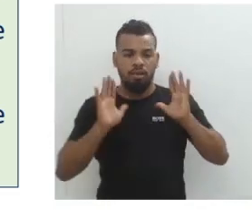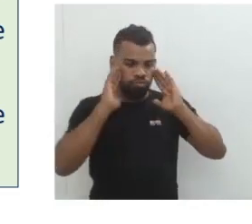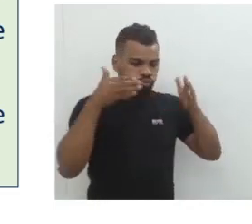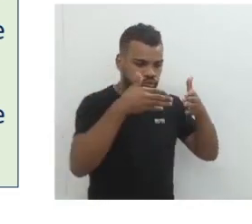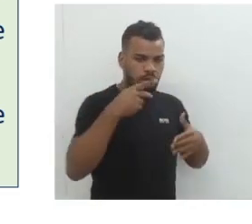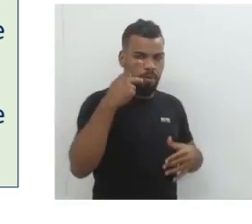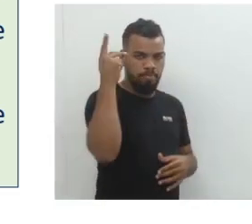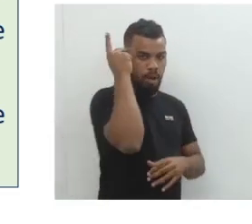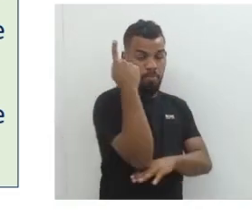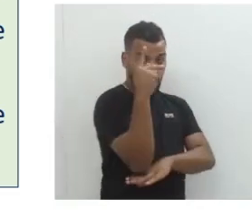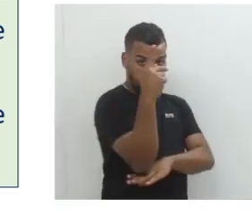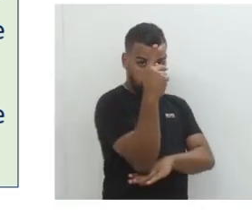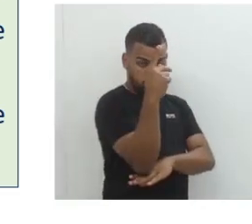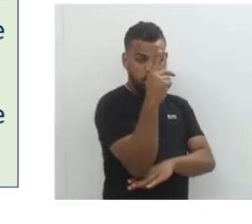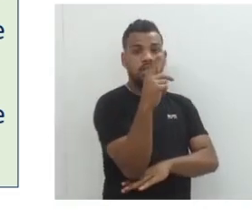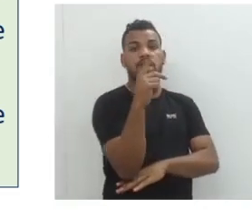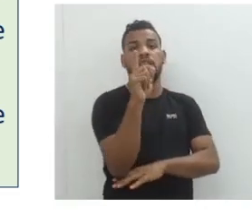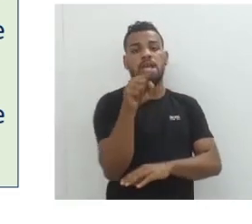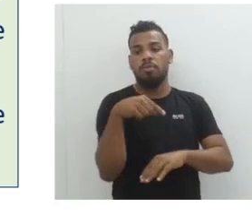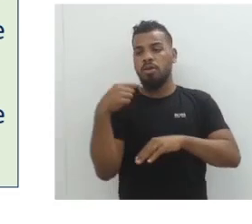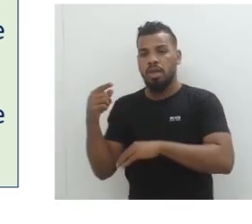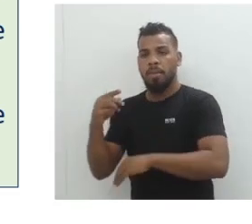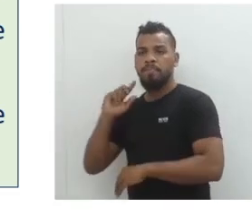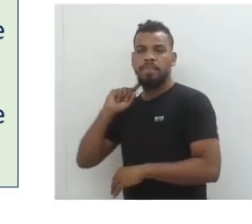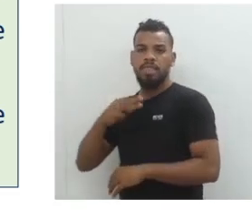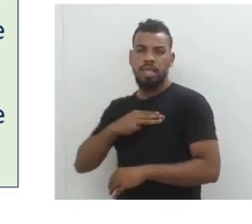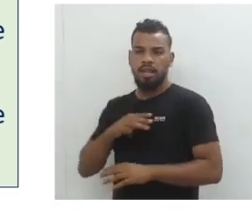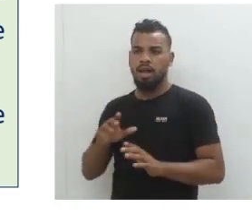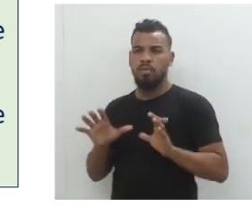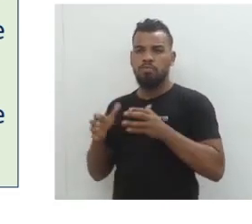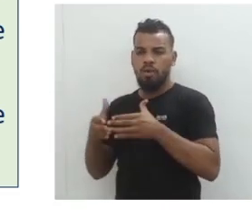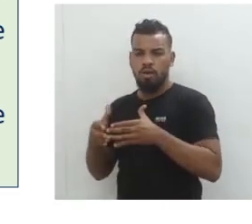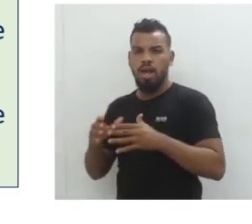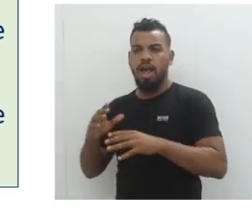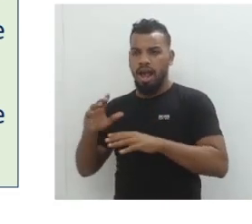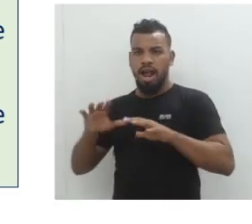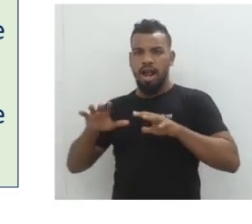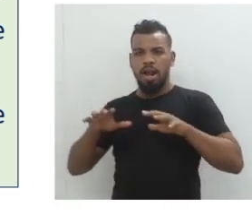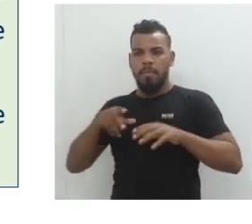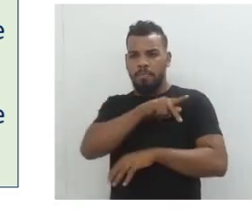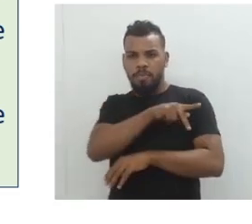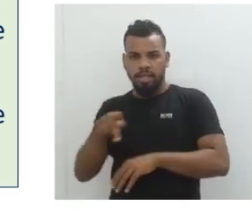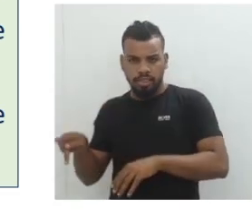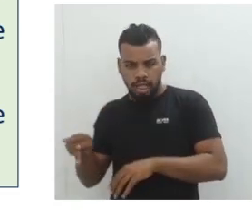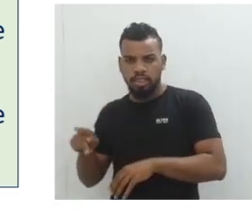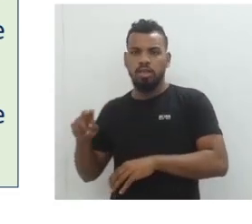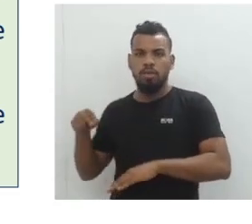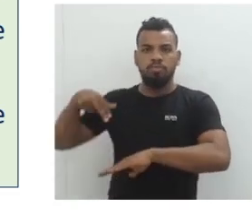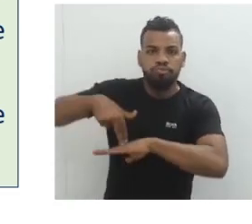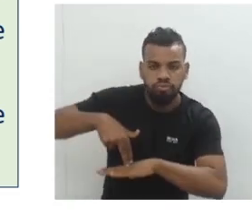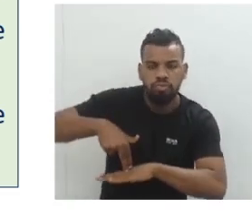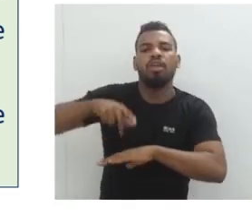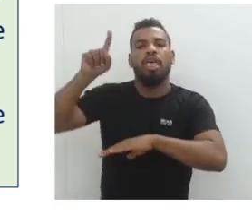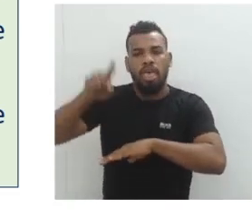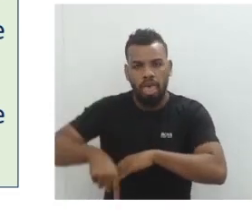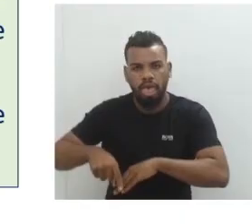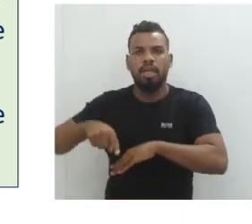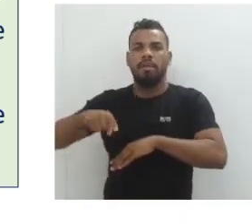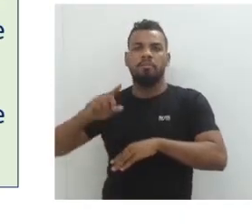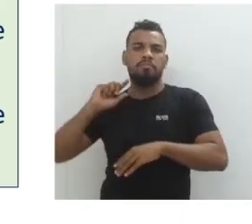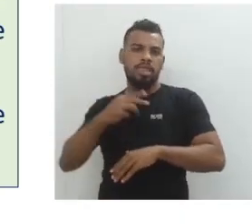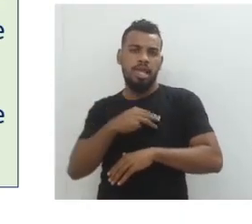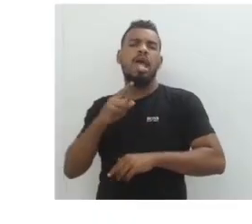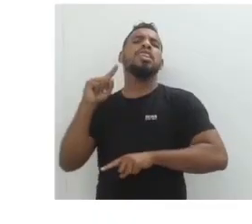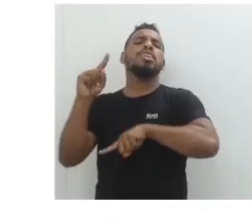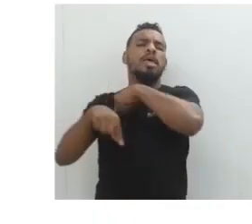paulistas, ora eram os mineiros, assumindo a presidência da República.